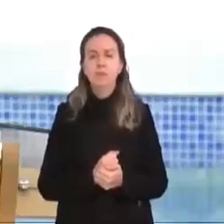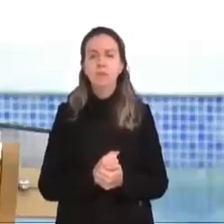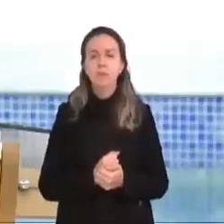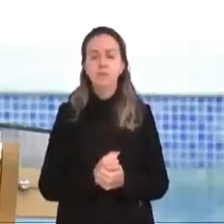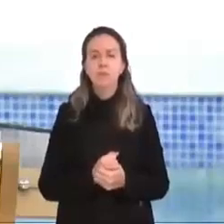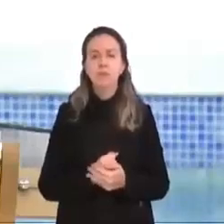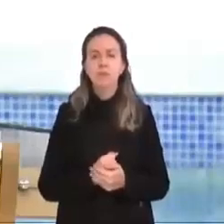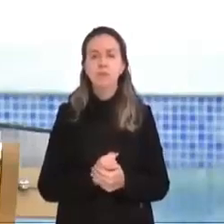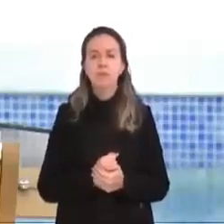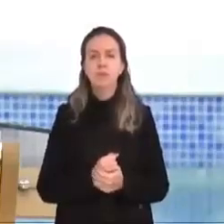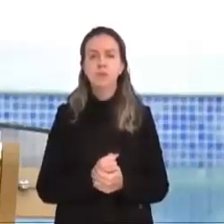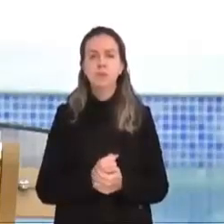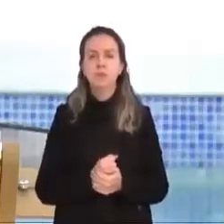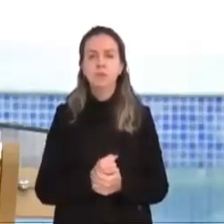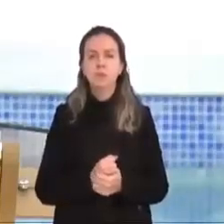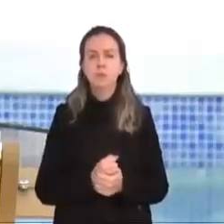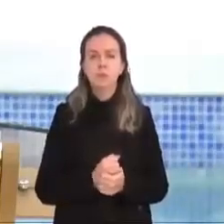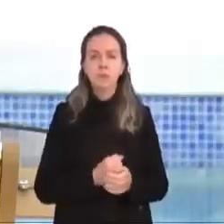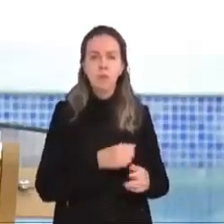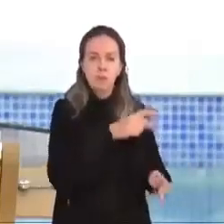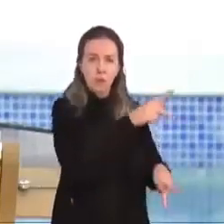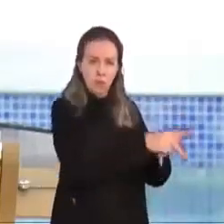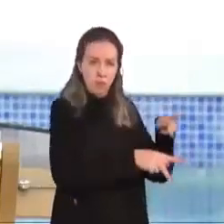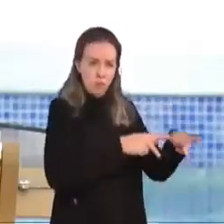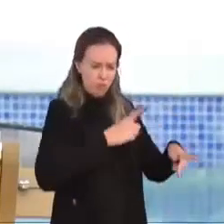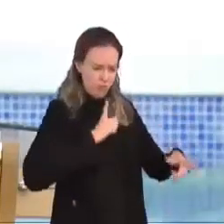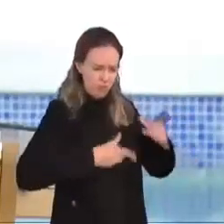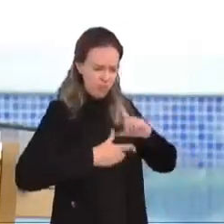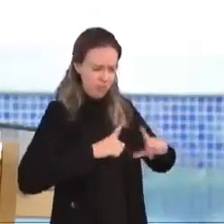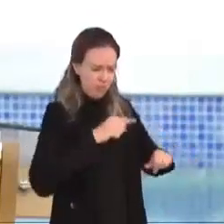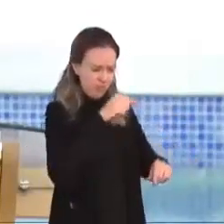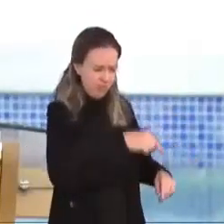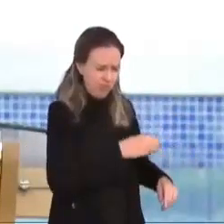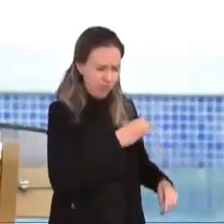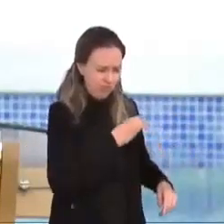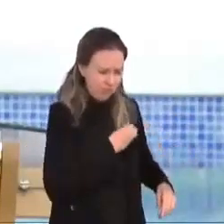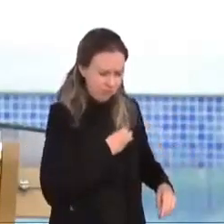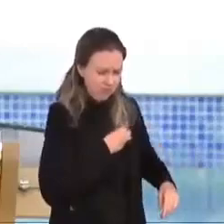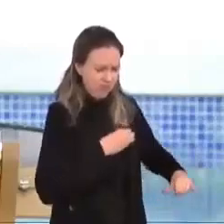Porque o povo de Deus está sofrendo na mão dos adversários.